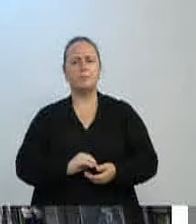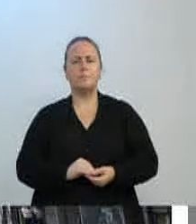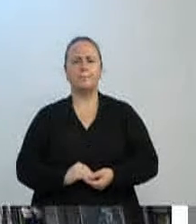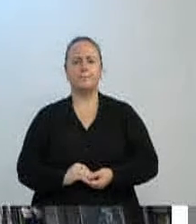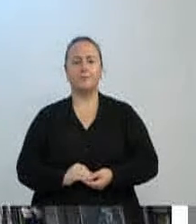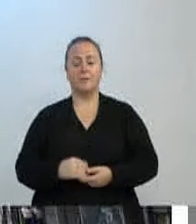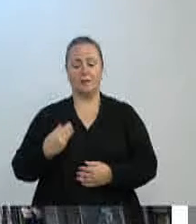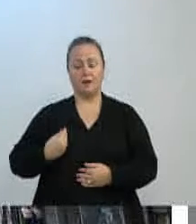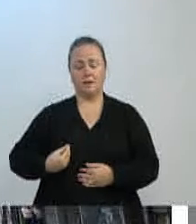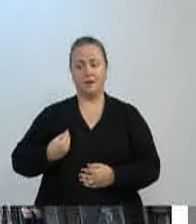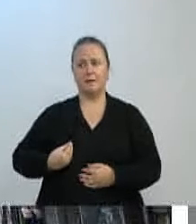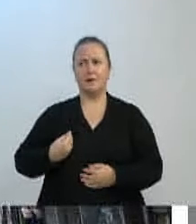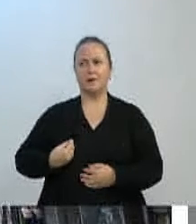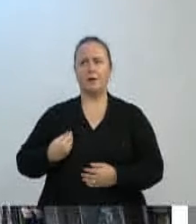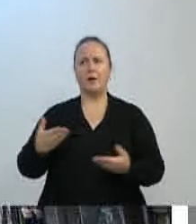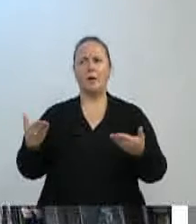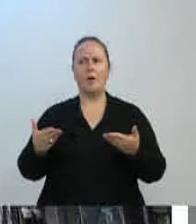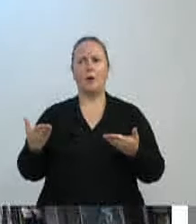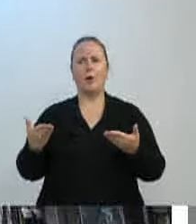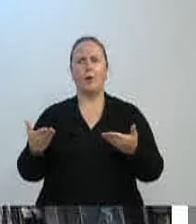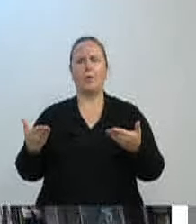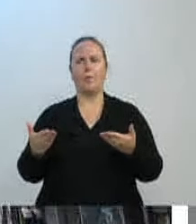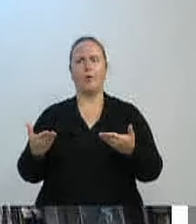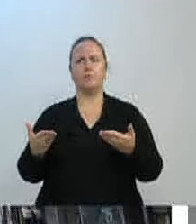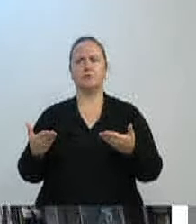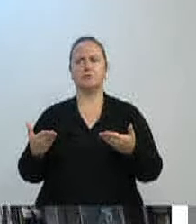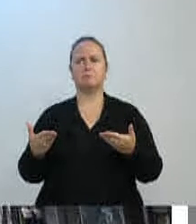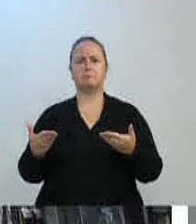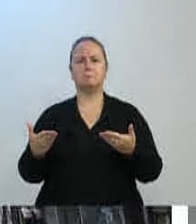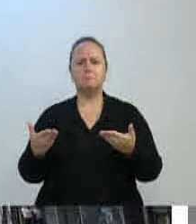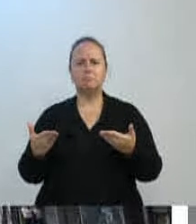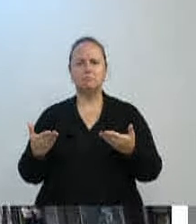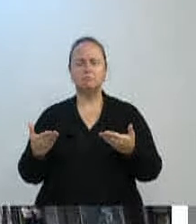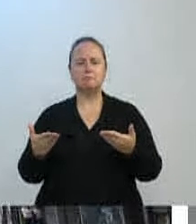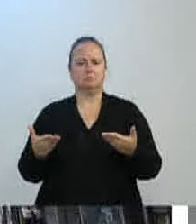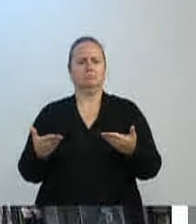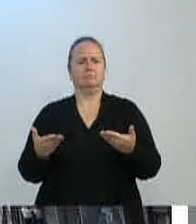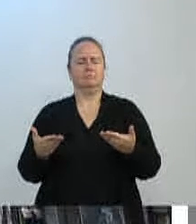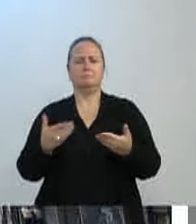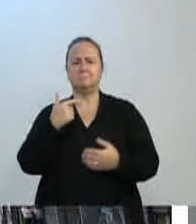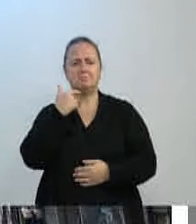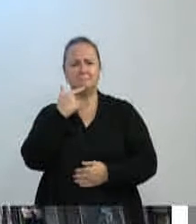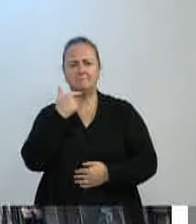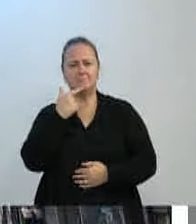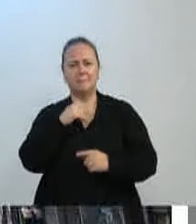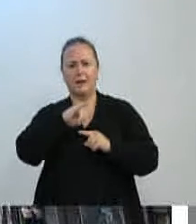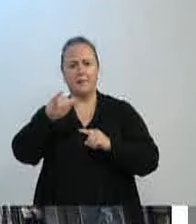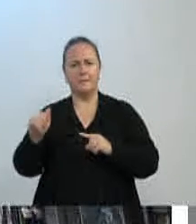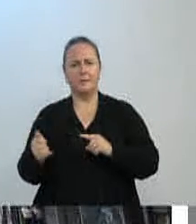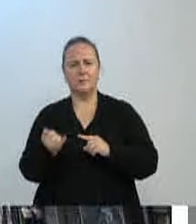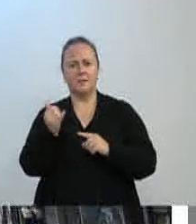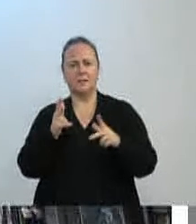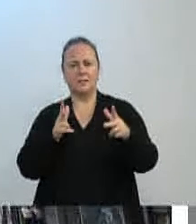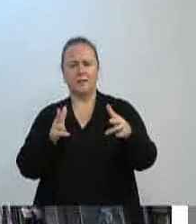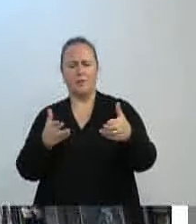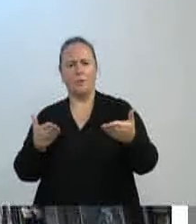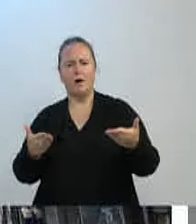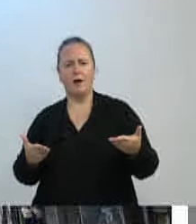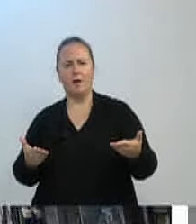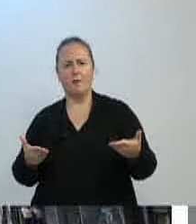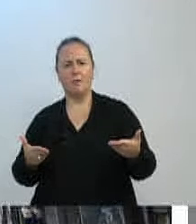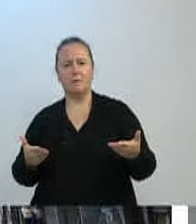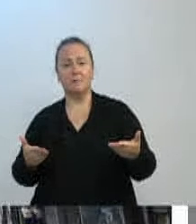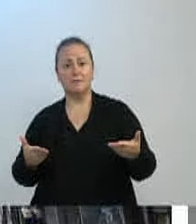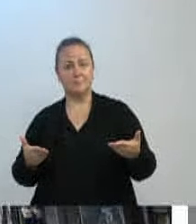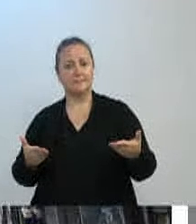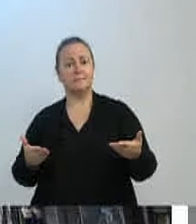existe hoje, pelo que ela tem hoje, ela não poderia ter sido aproveitada como ela estava? Percebam,